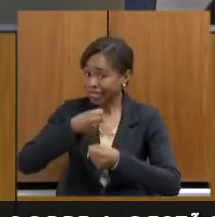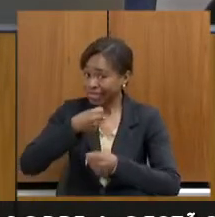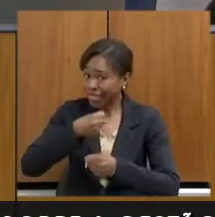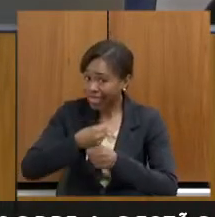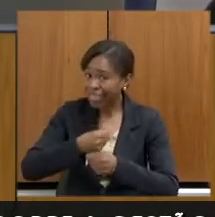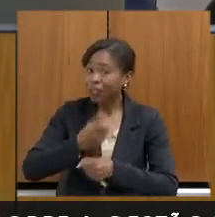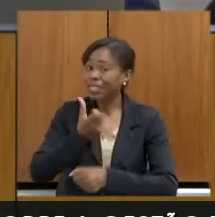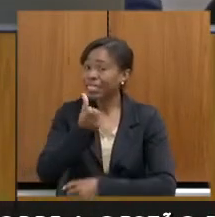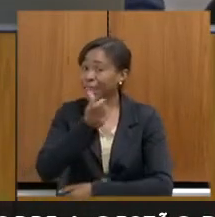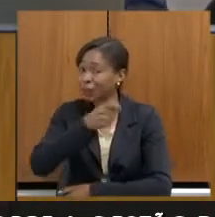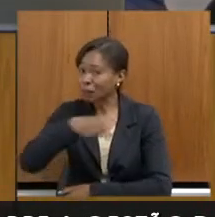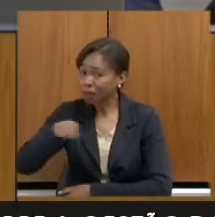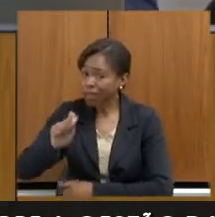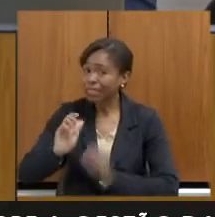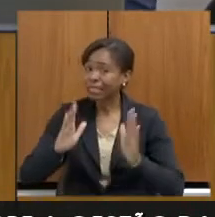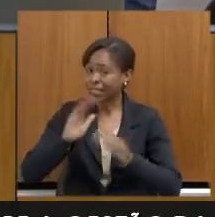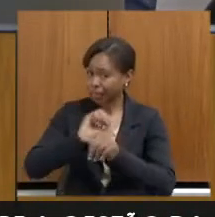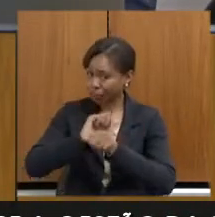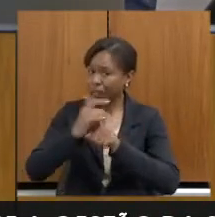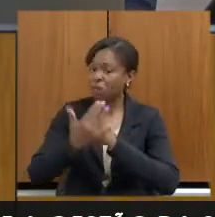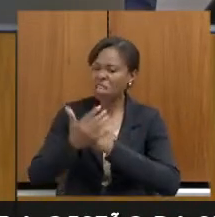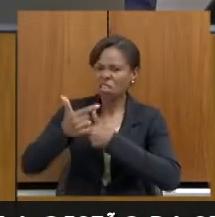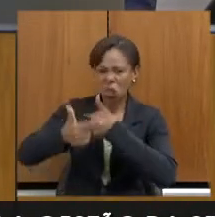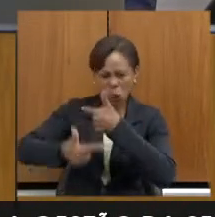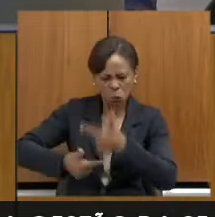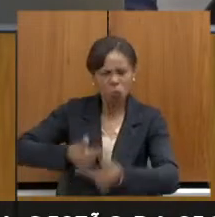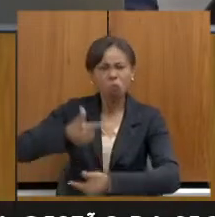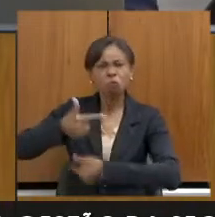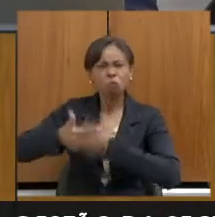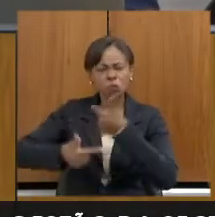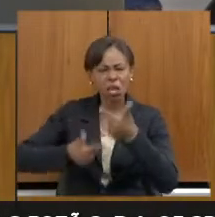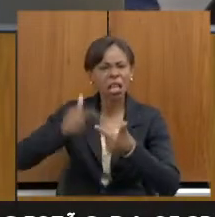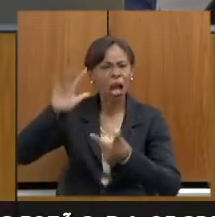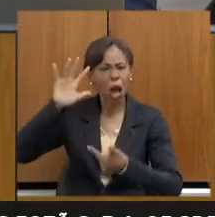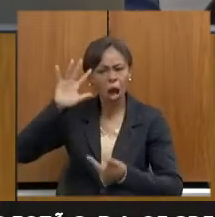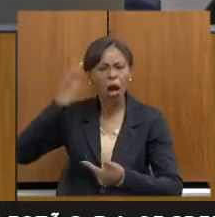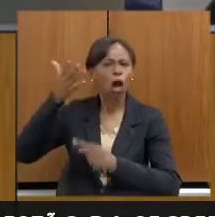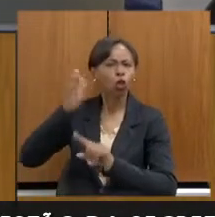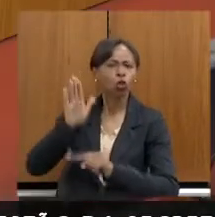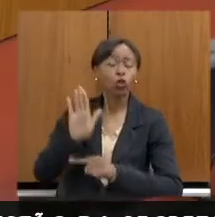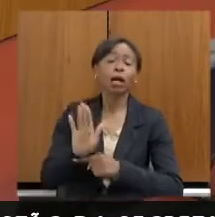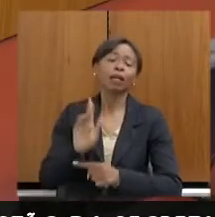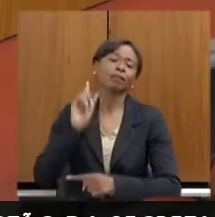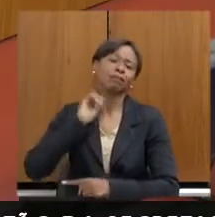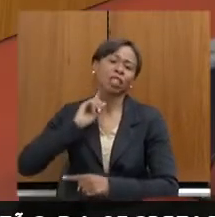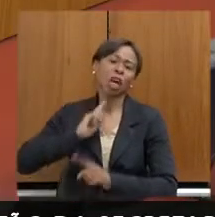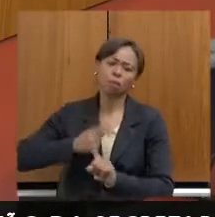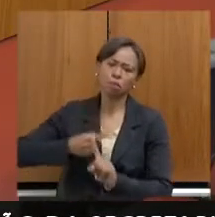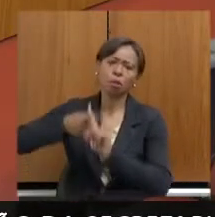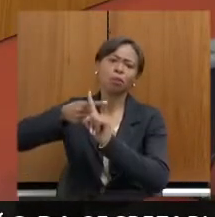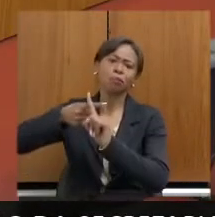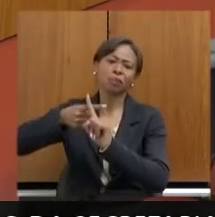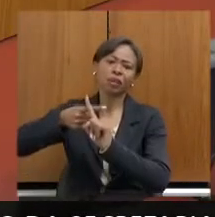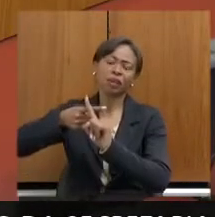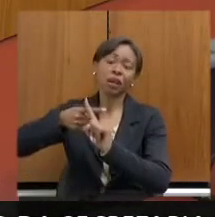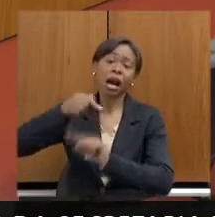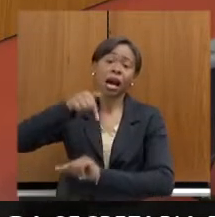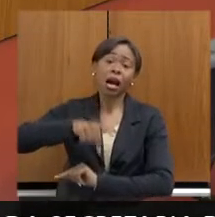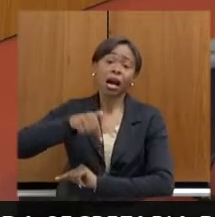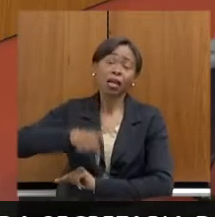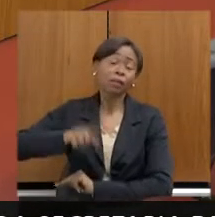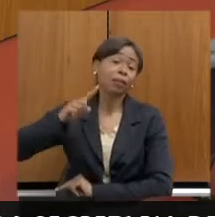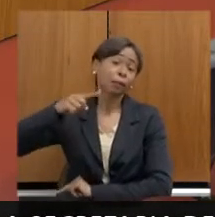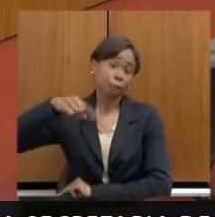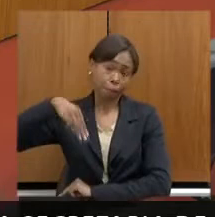e que trouxeram os melhores resultados para Minas Gerais entre todos os estados Minas Ela cumpriu o seu